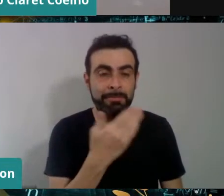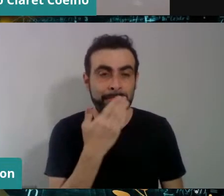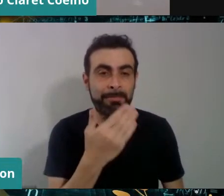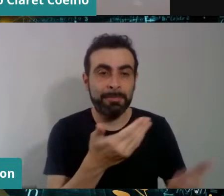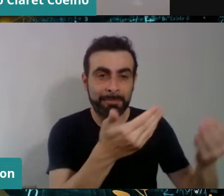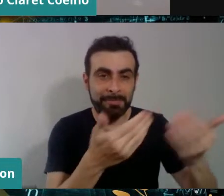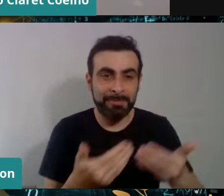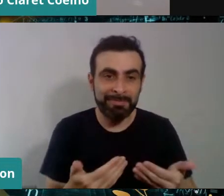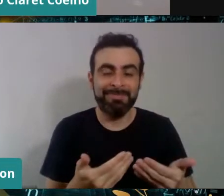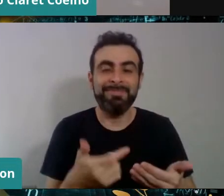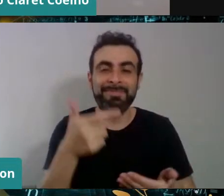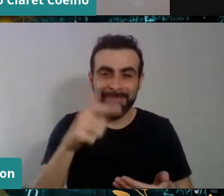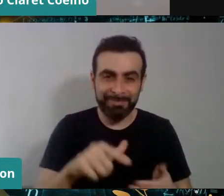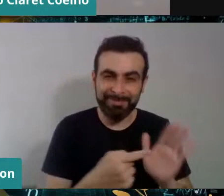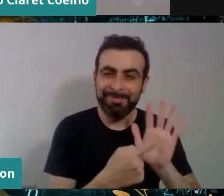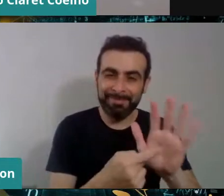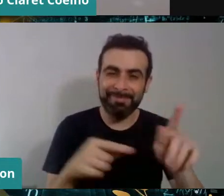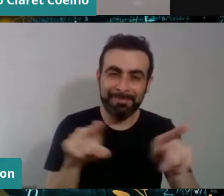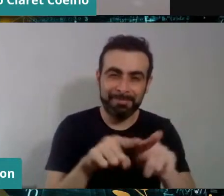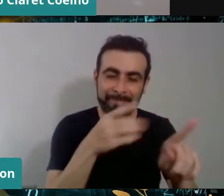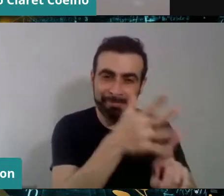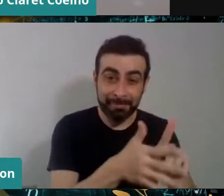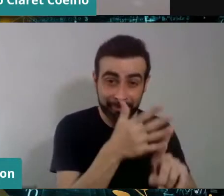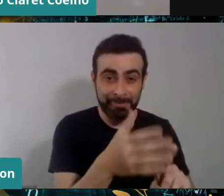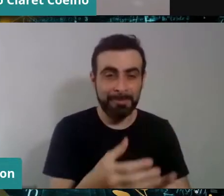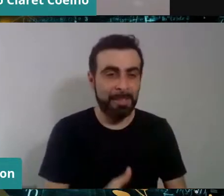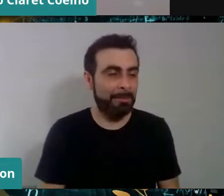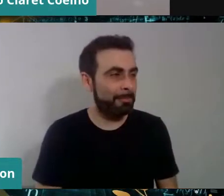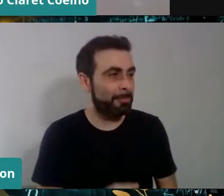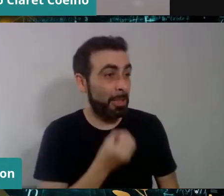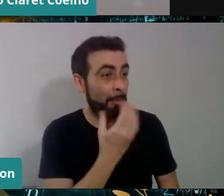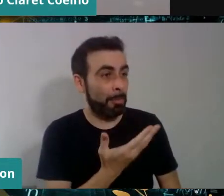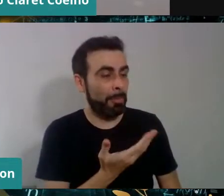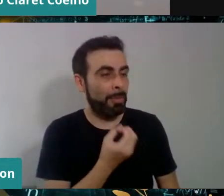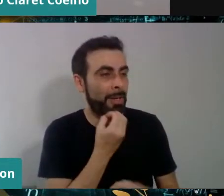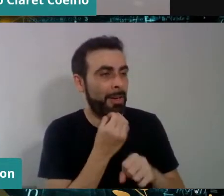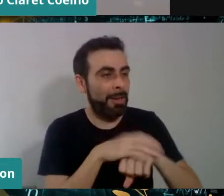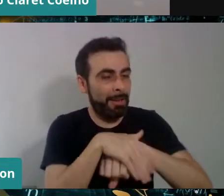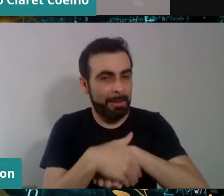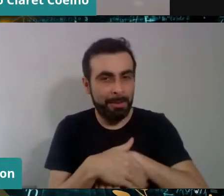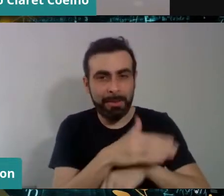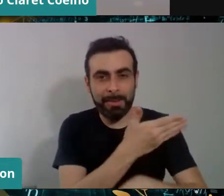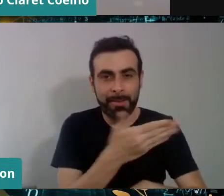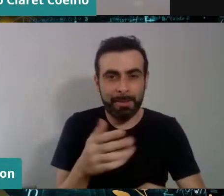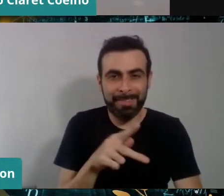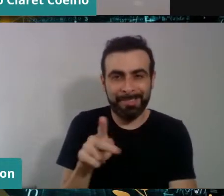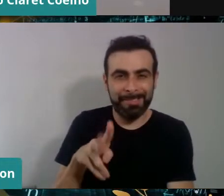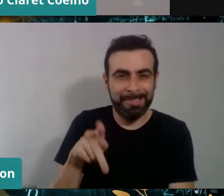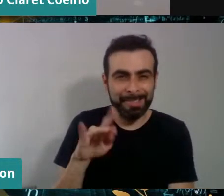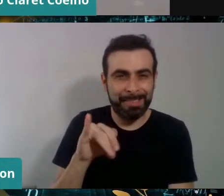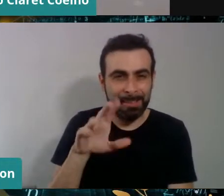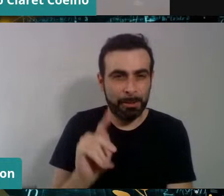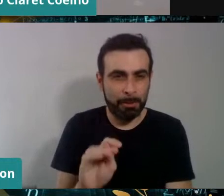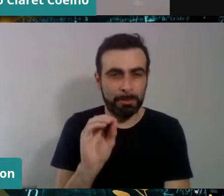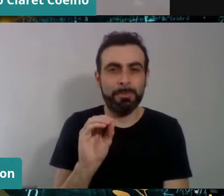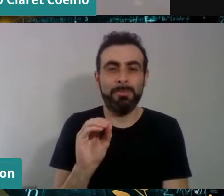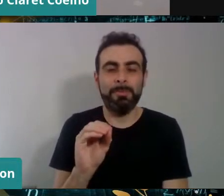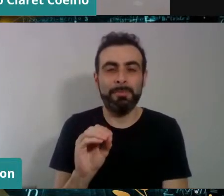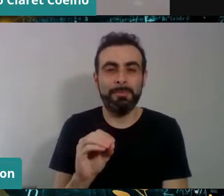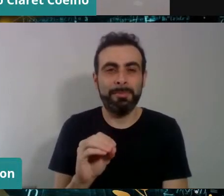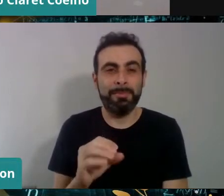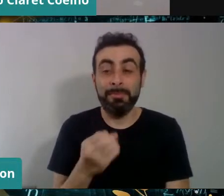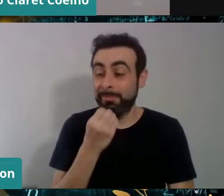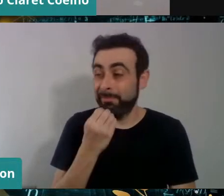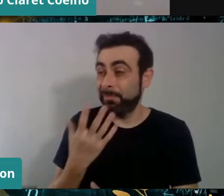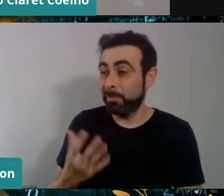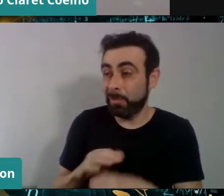aqui. Aê. Boa noite, Kiko. Que prazer tê-lo aqui, Kiko. Boa